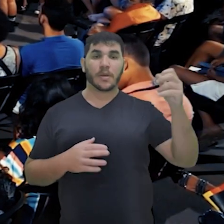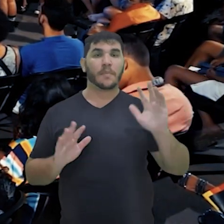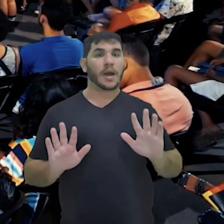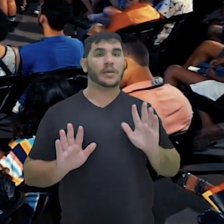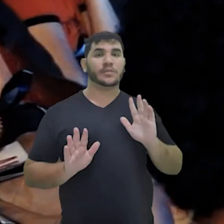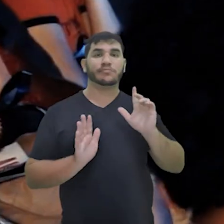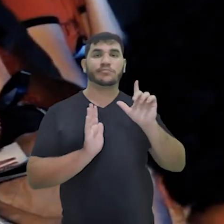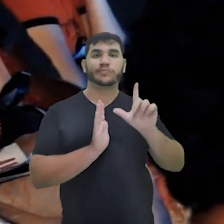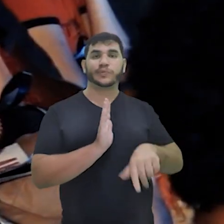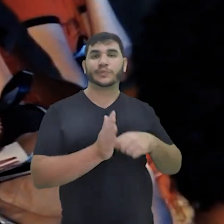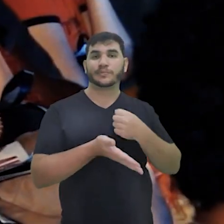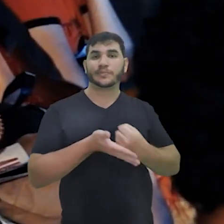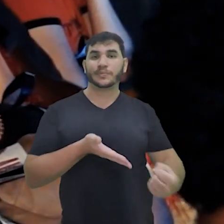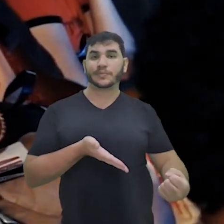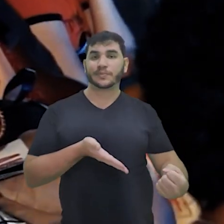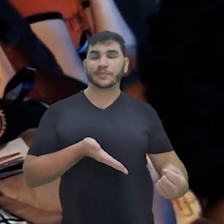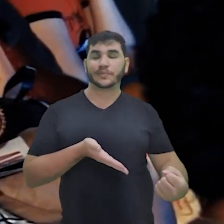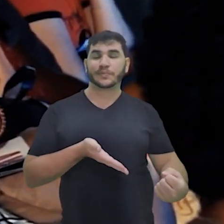Mas já é tarde.